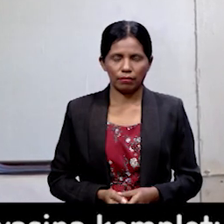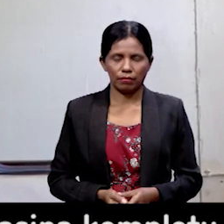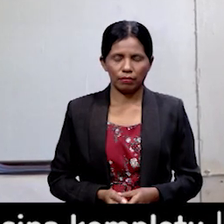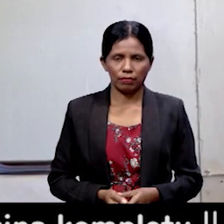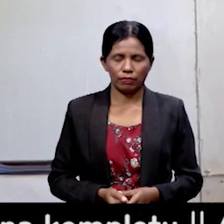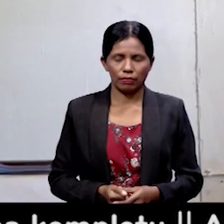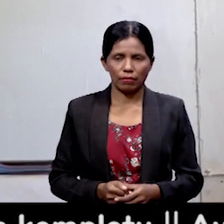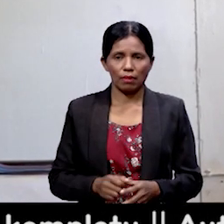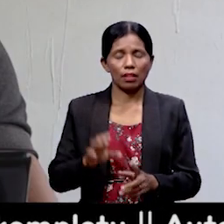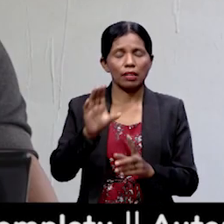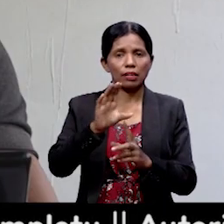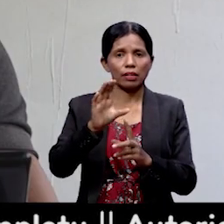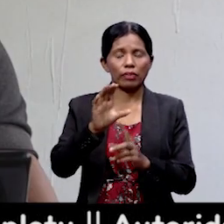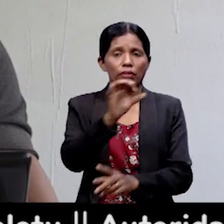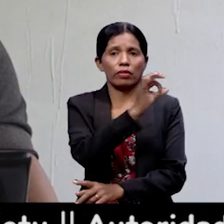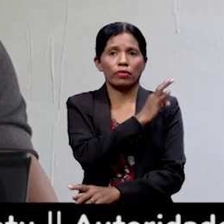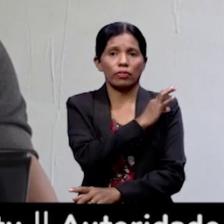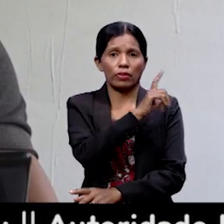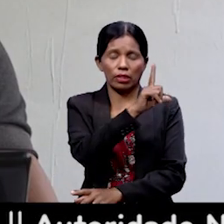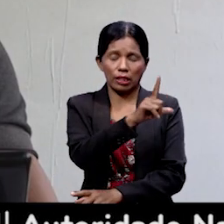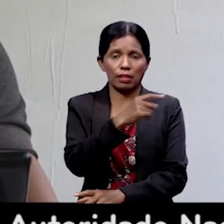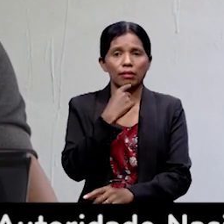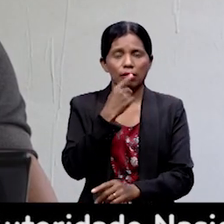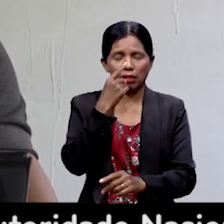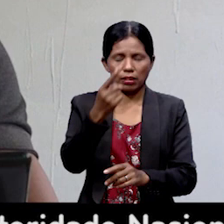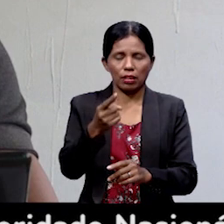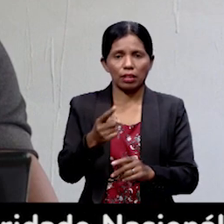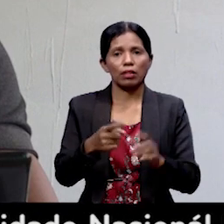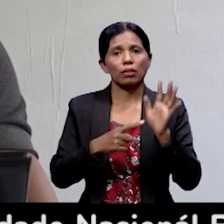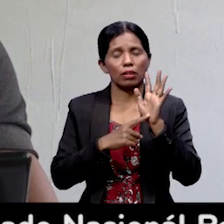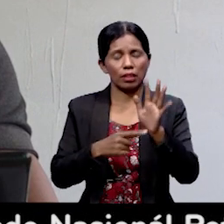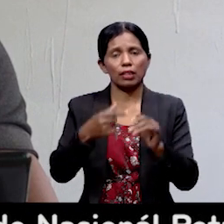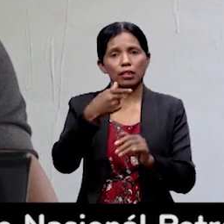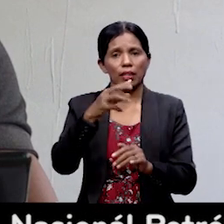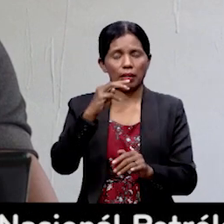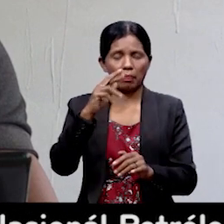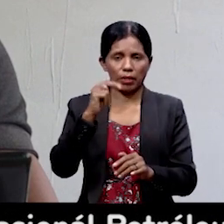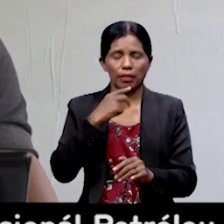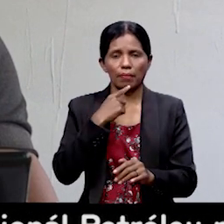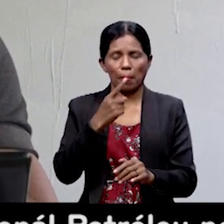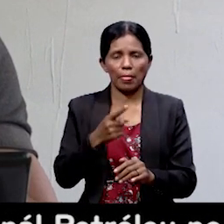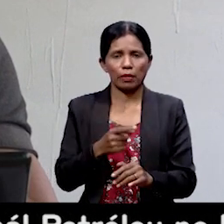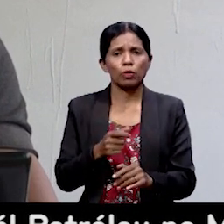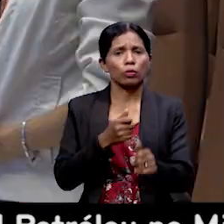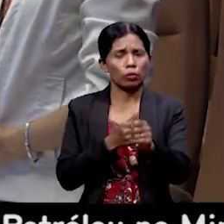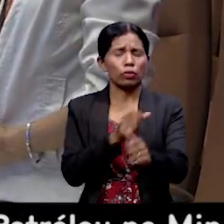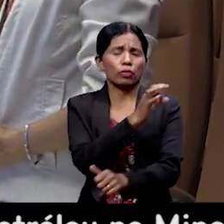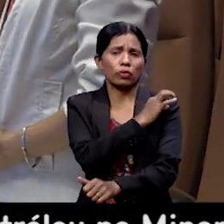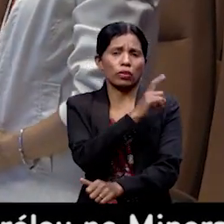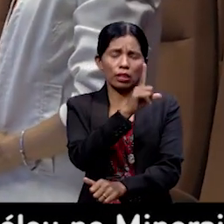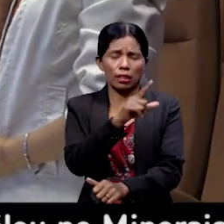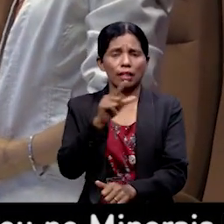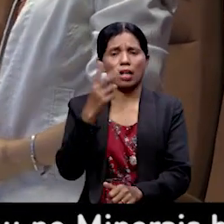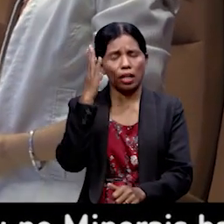Coordenador da Advocacia Fontil, Ivo Colimaule Costa, atole Hirakne, Bazemeni e Hakaikole Dilim. Tir Fontil, ni Hanoin, governo precisa